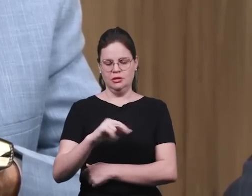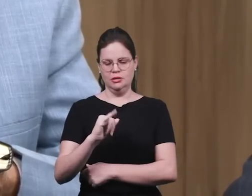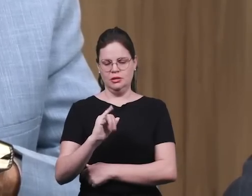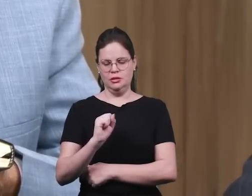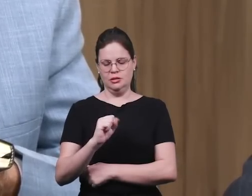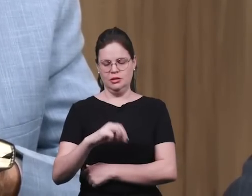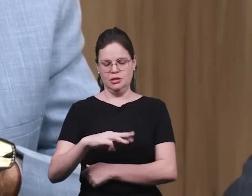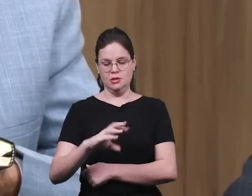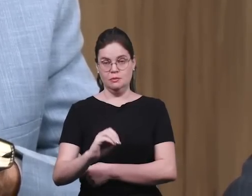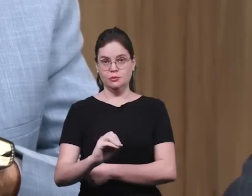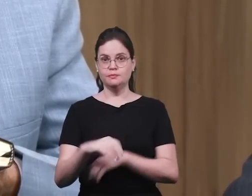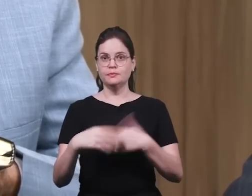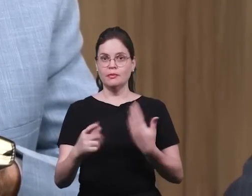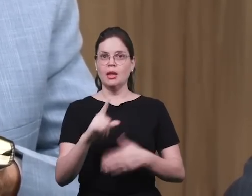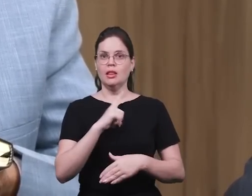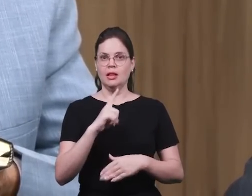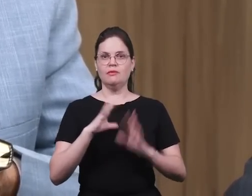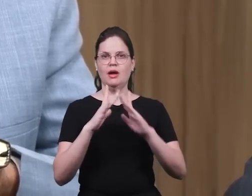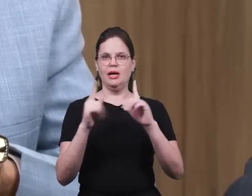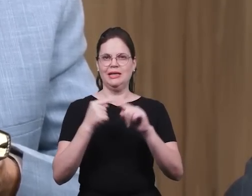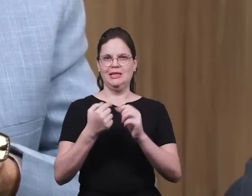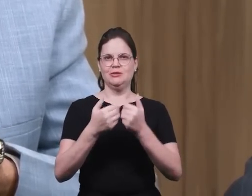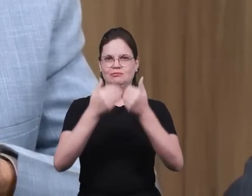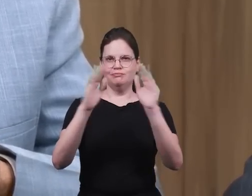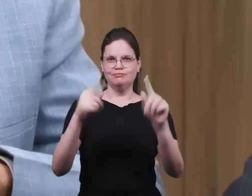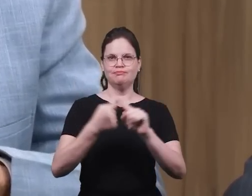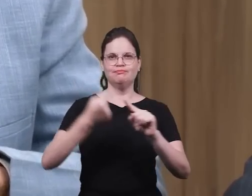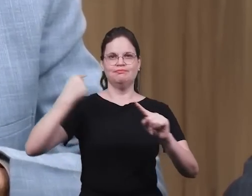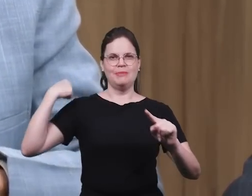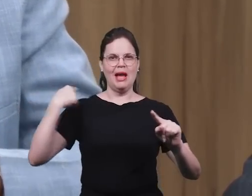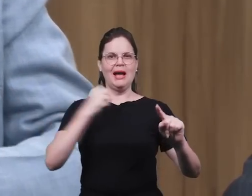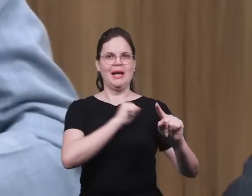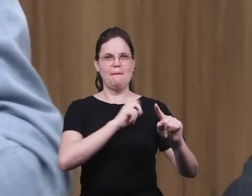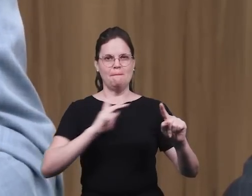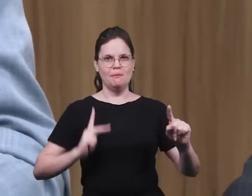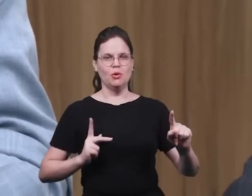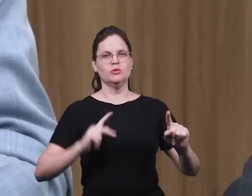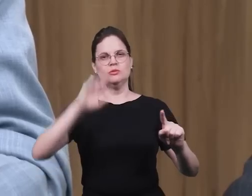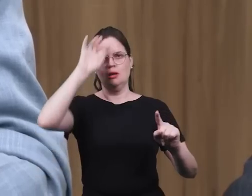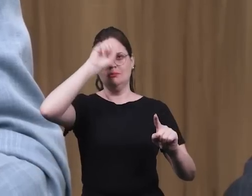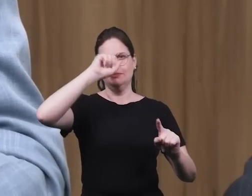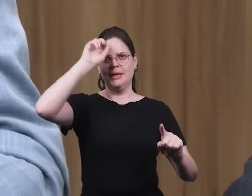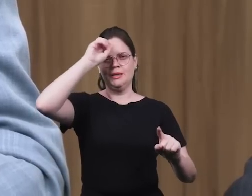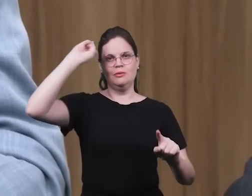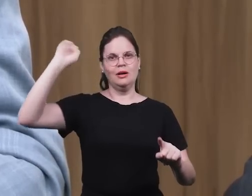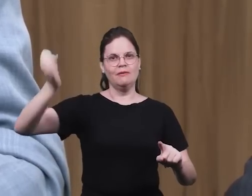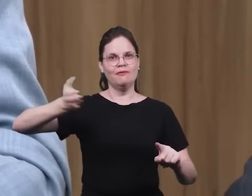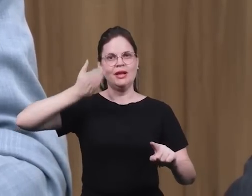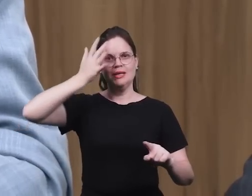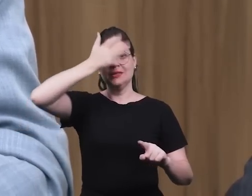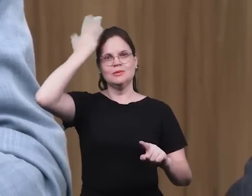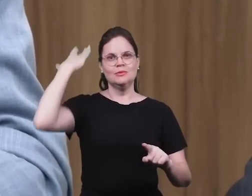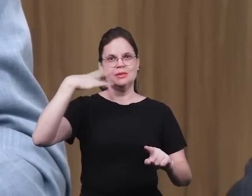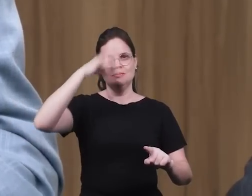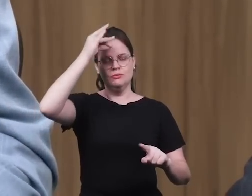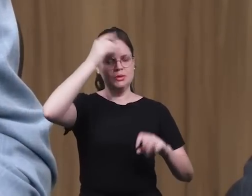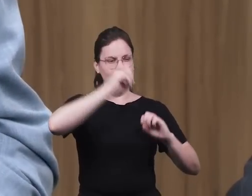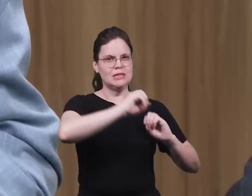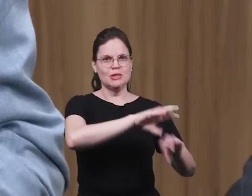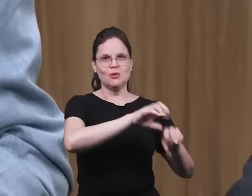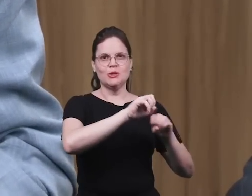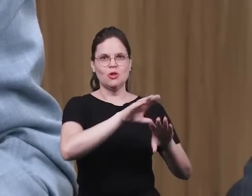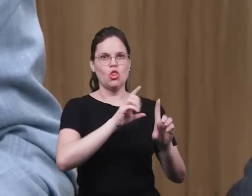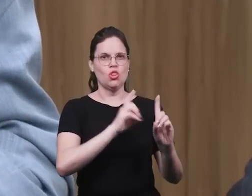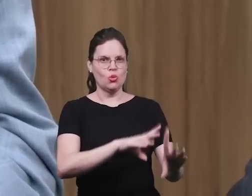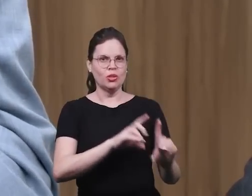lá o ensino apostólico que foi revelado. Isso é importante. Por que